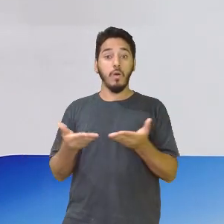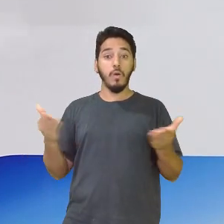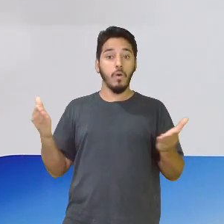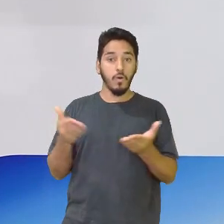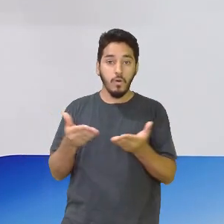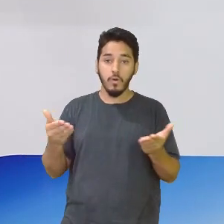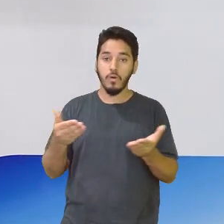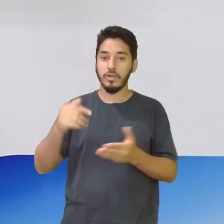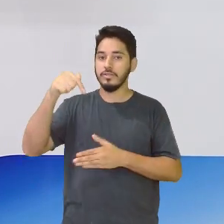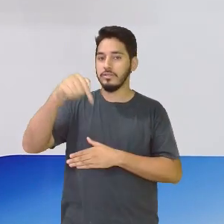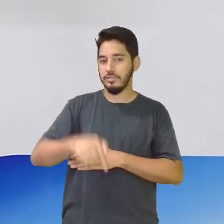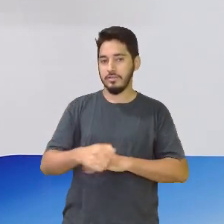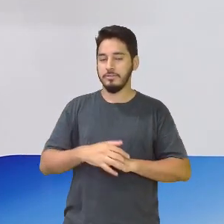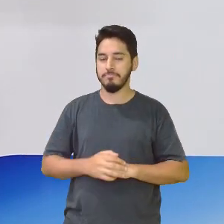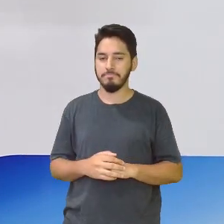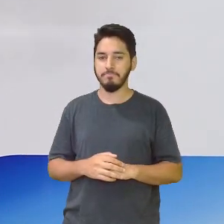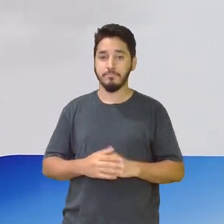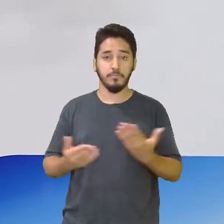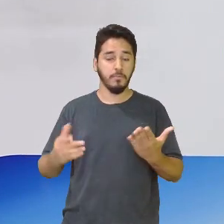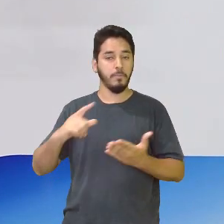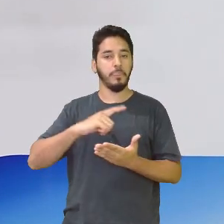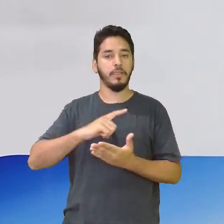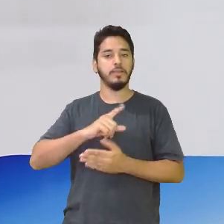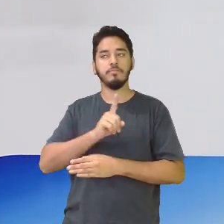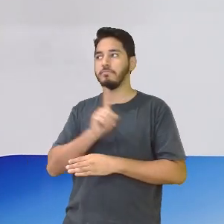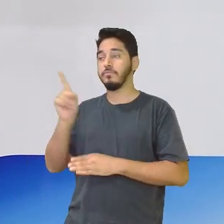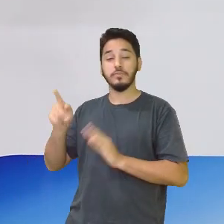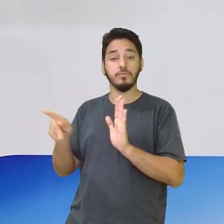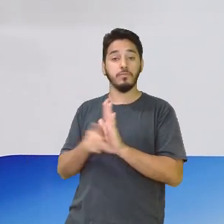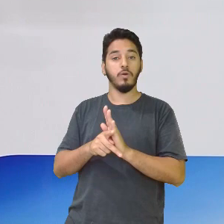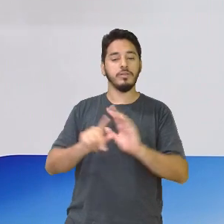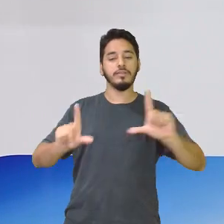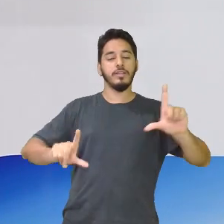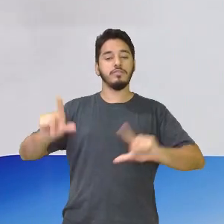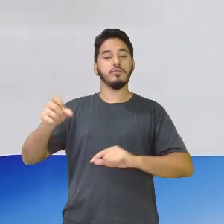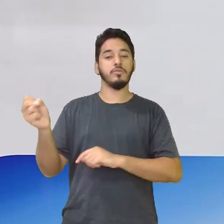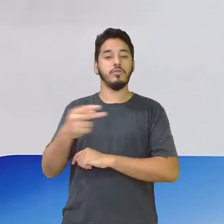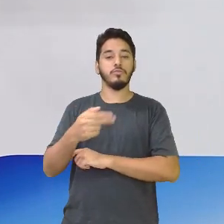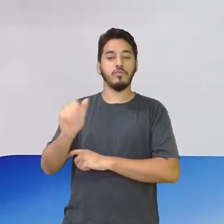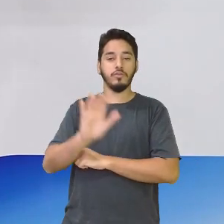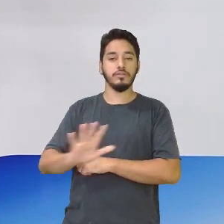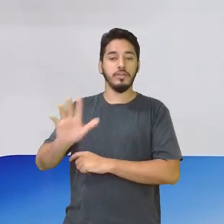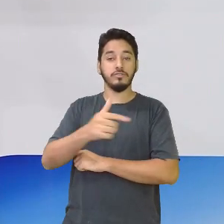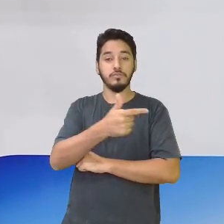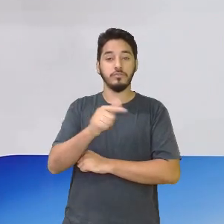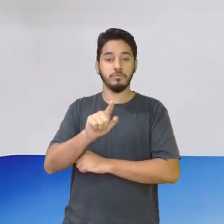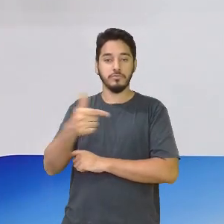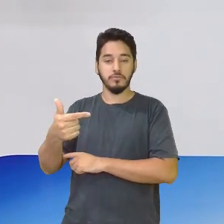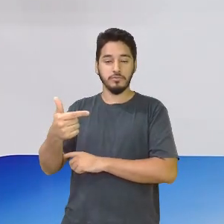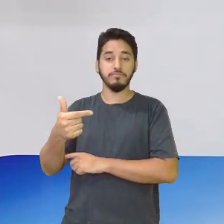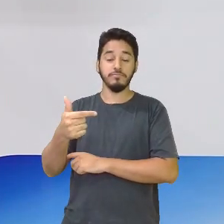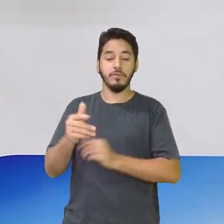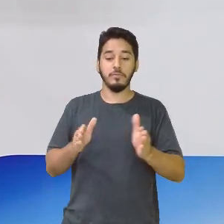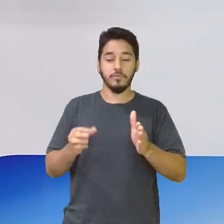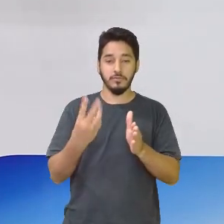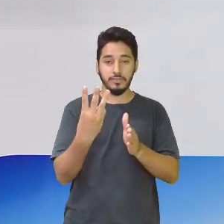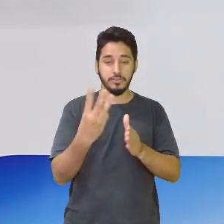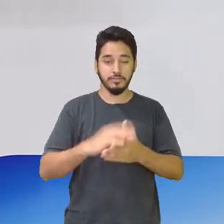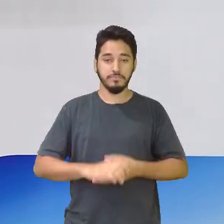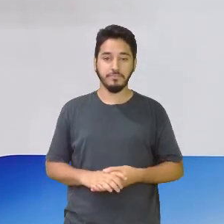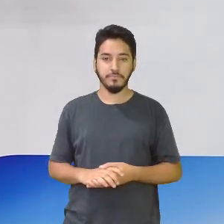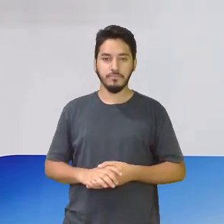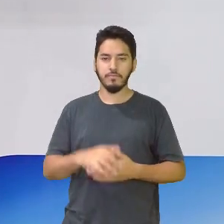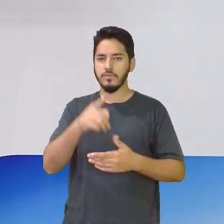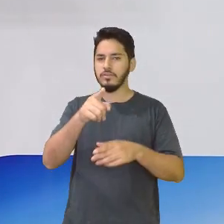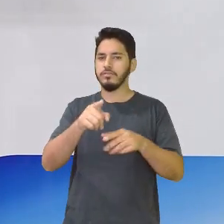formato atual. Você tem aqui a tela da TV Nova Nordeste, 22.2, módulo 3. Você